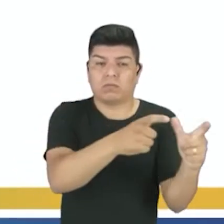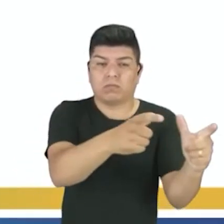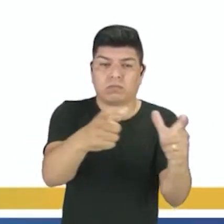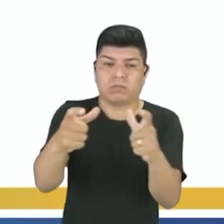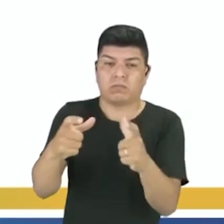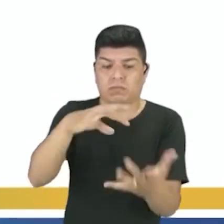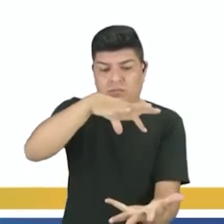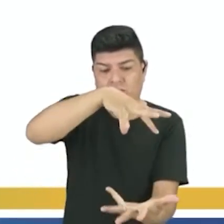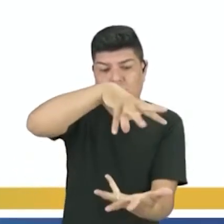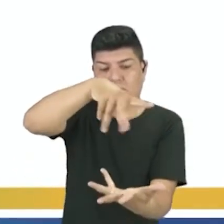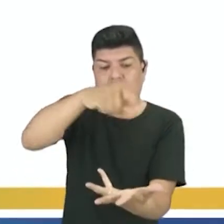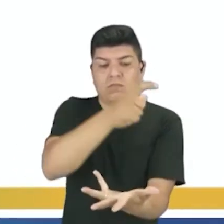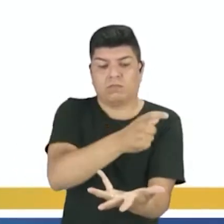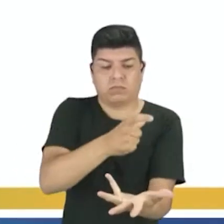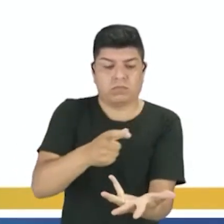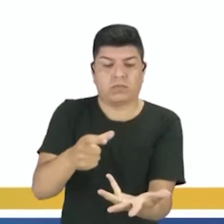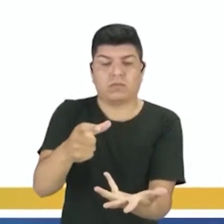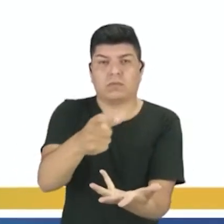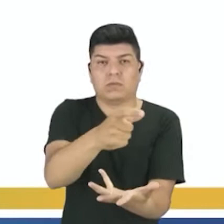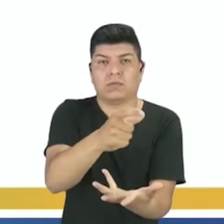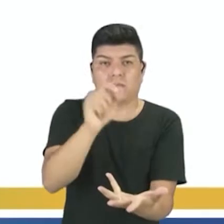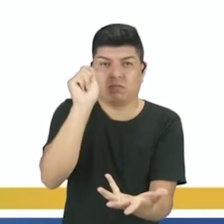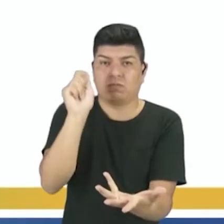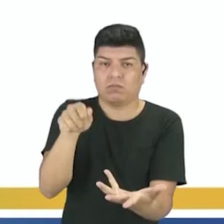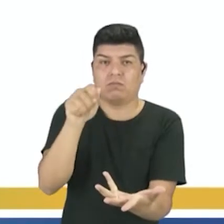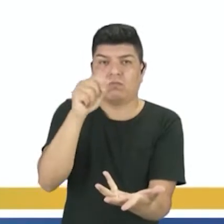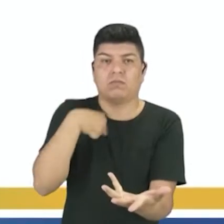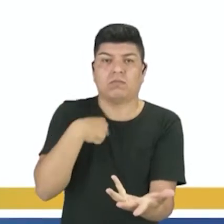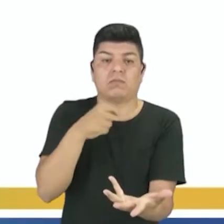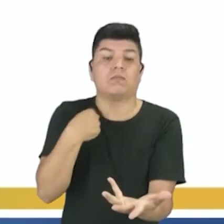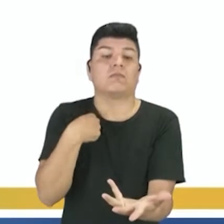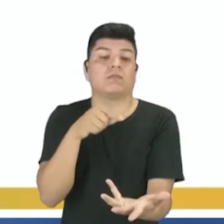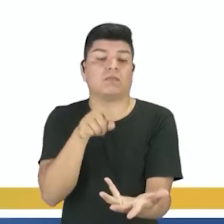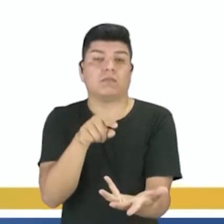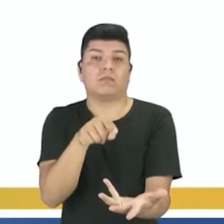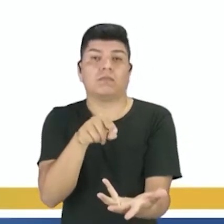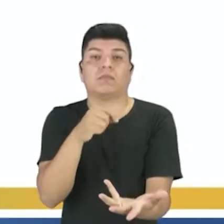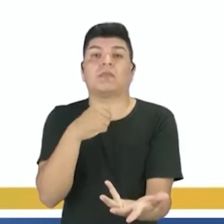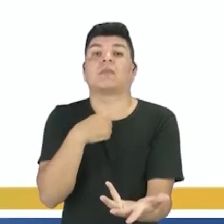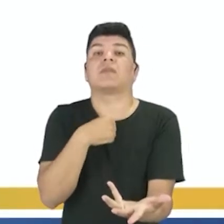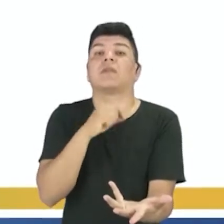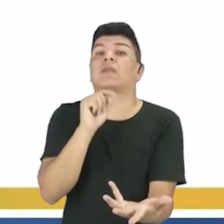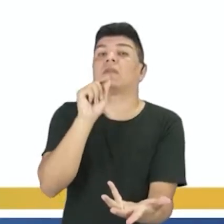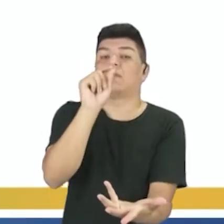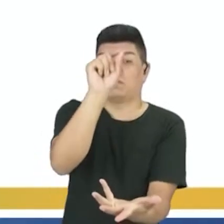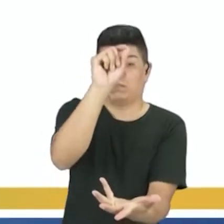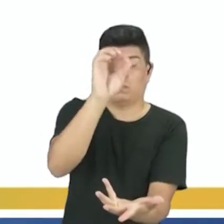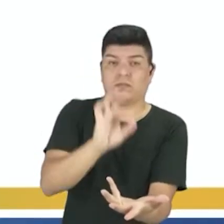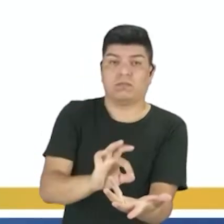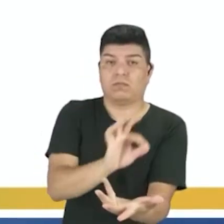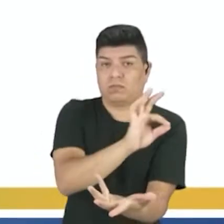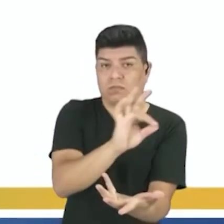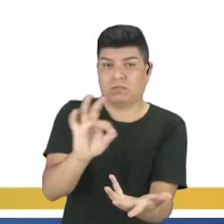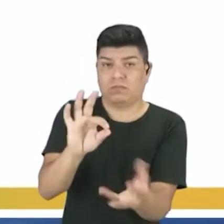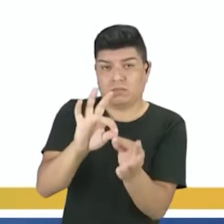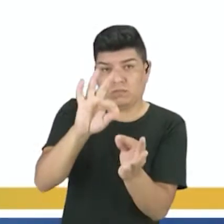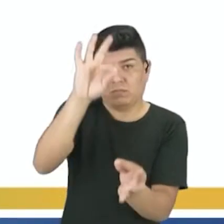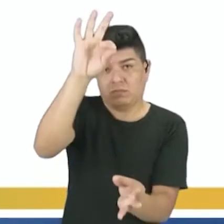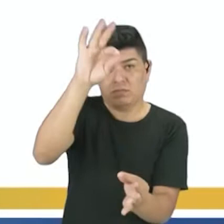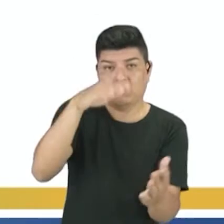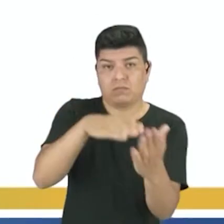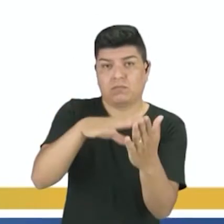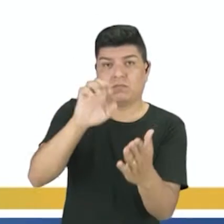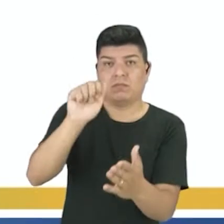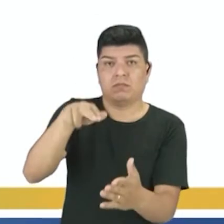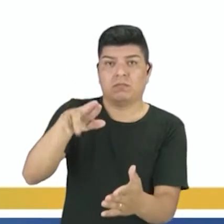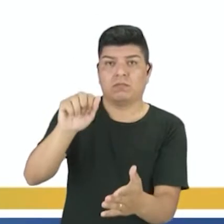superfície terrestre, eu posso usar essas duas coordenadas. Uma referente, né, em relação à distância para o Equador